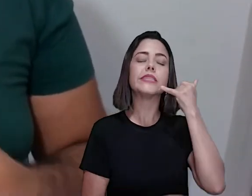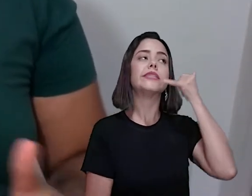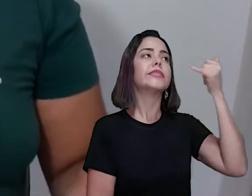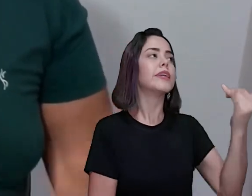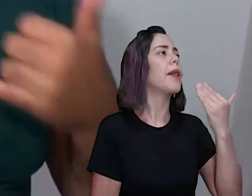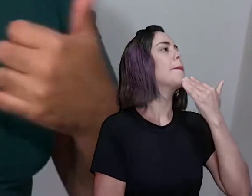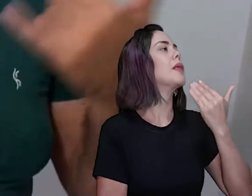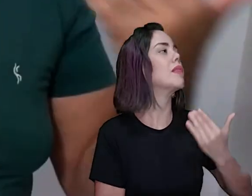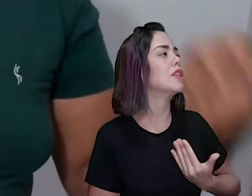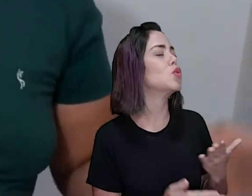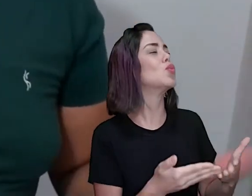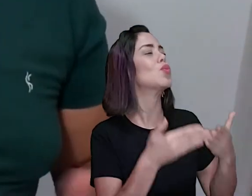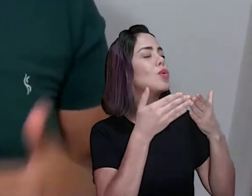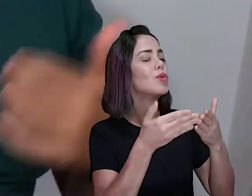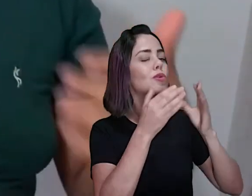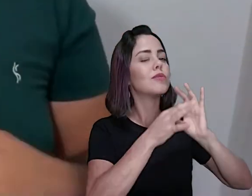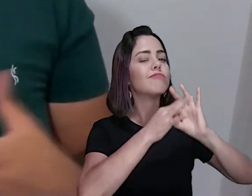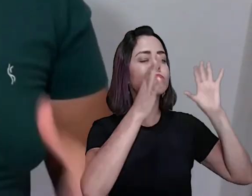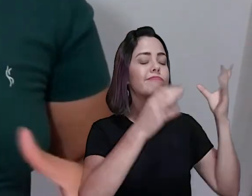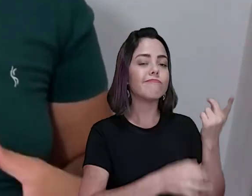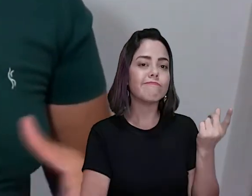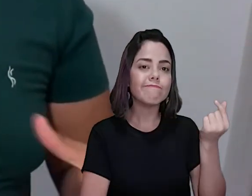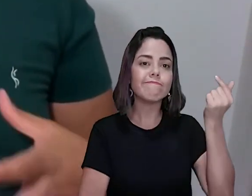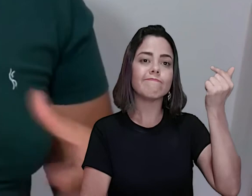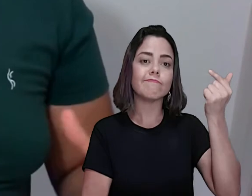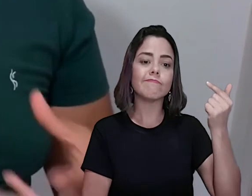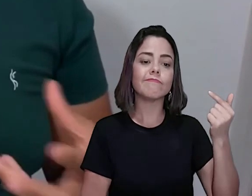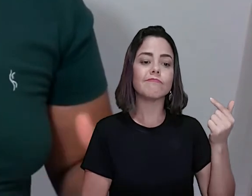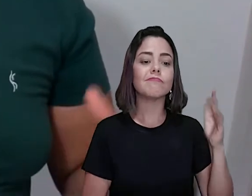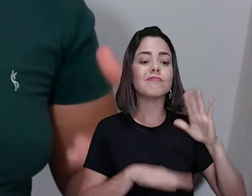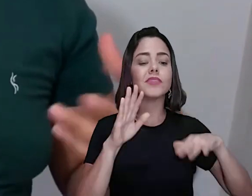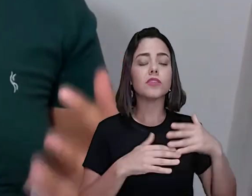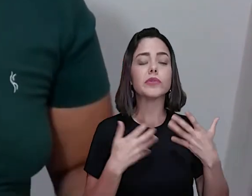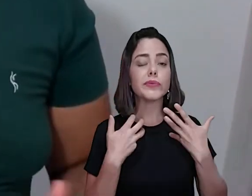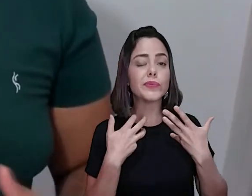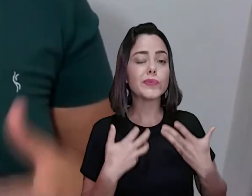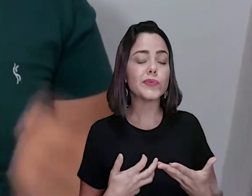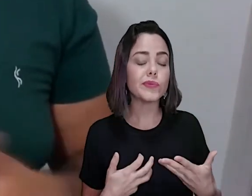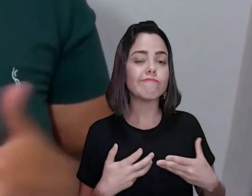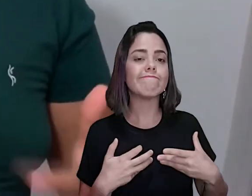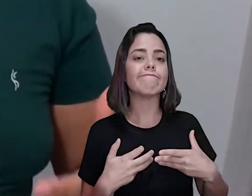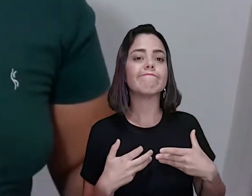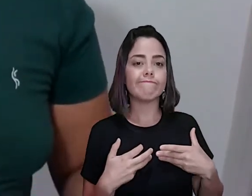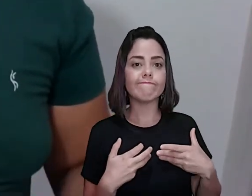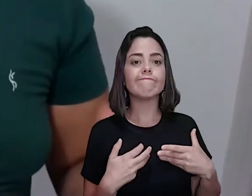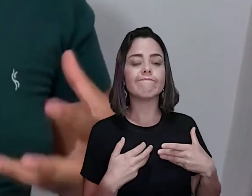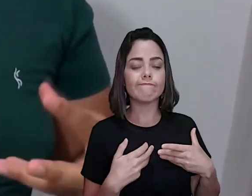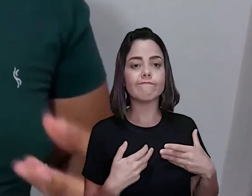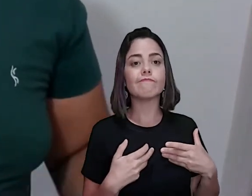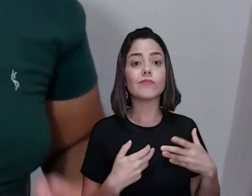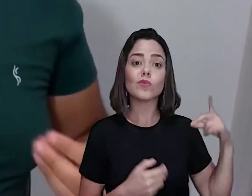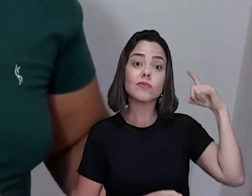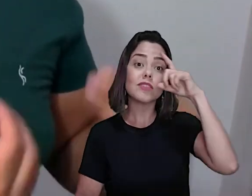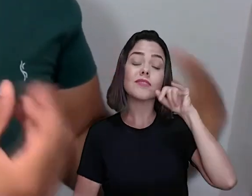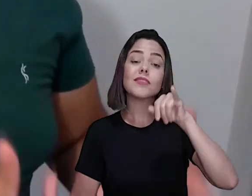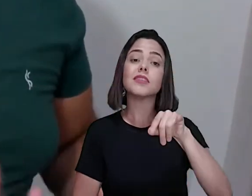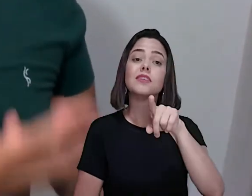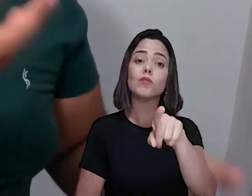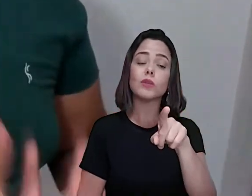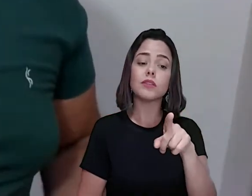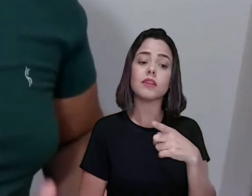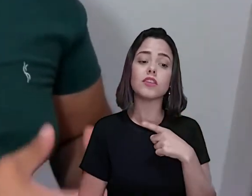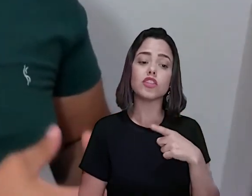lá, pedir para eles fazerem uma liberação e tudo mais. Isso pode se tornar uma burocracia desnecessária se você tiver